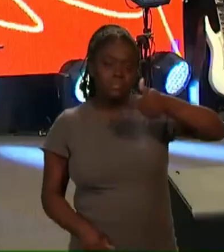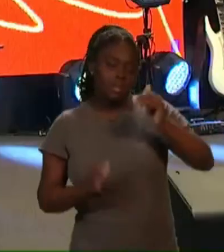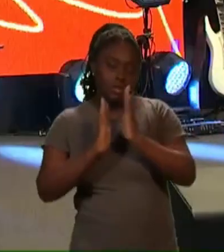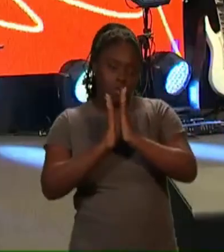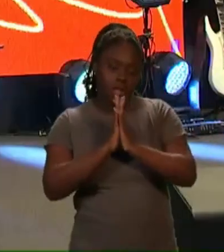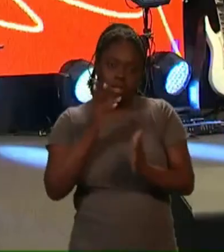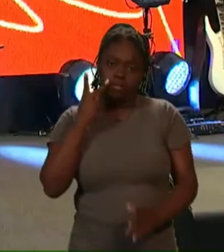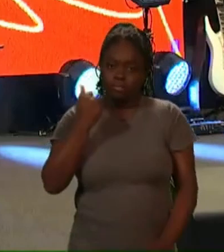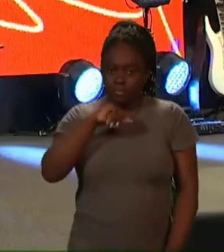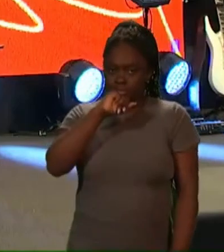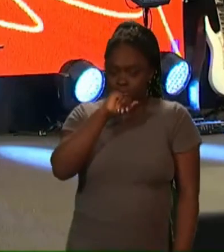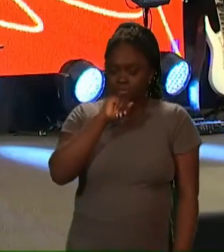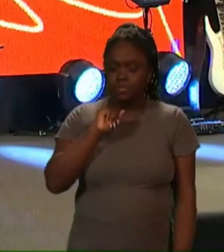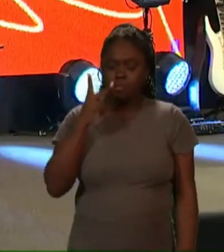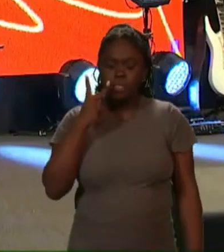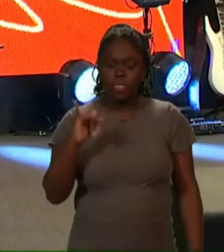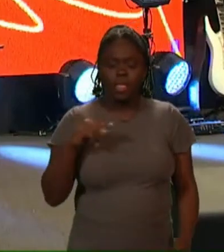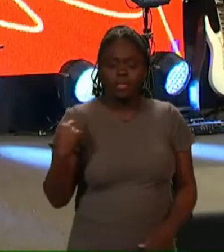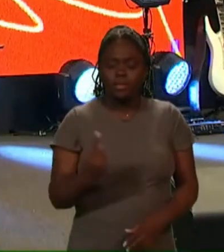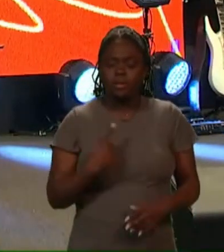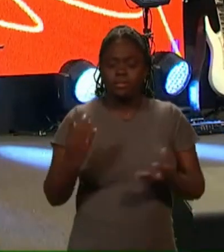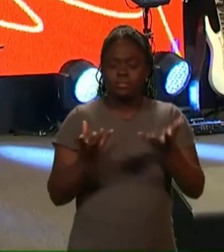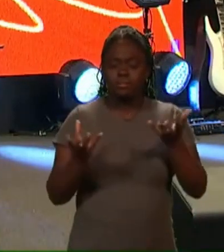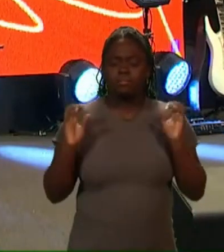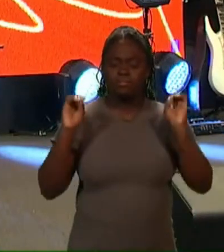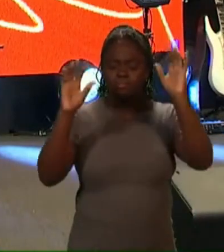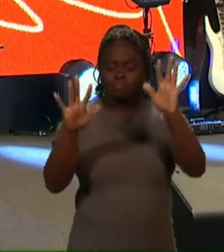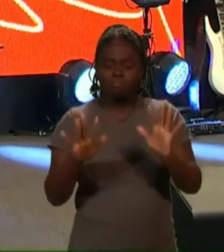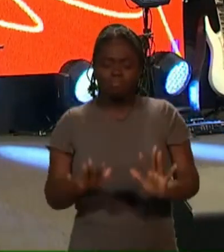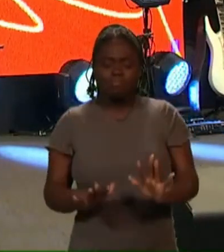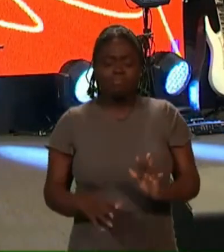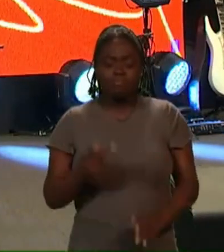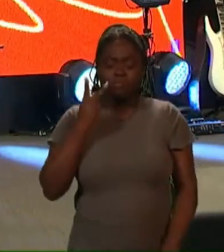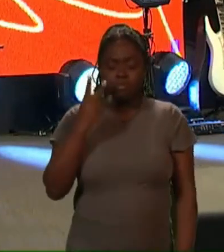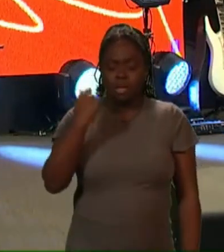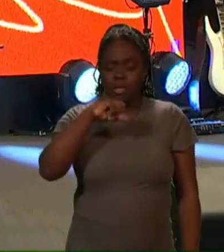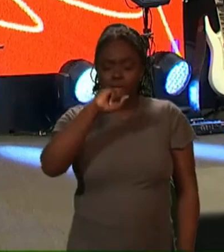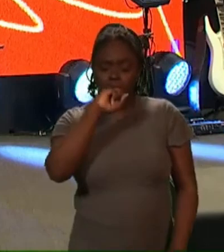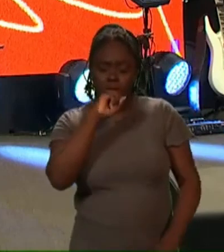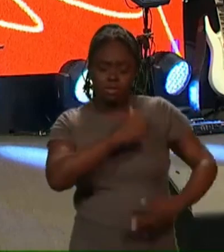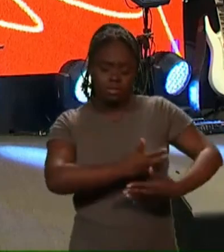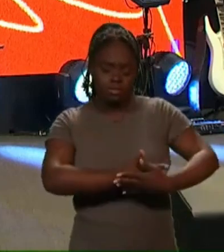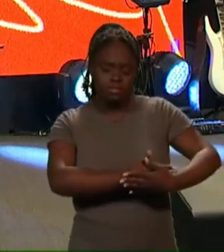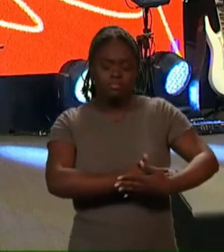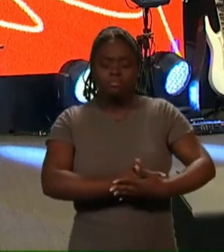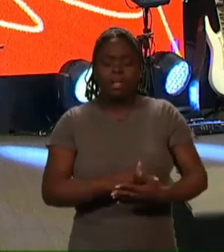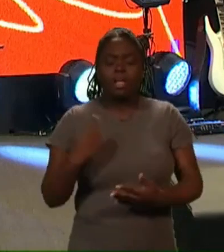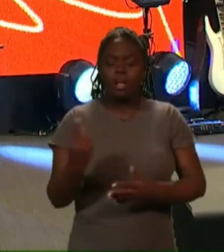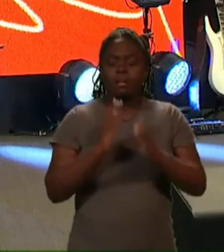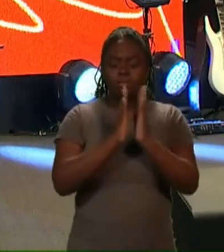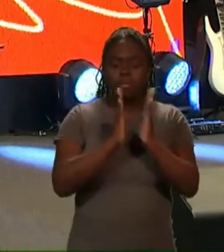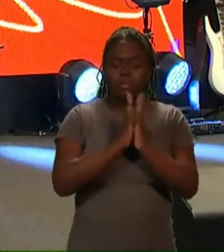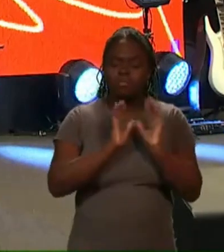orar pelos pais. Pai, nós queremos abençoar os pais do Dom. A nossa oração é que o Senhor